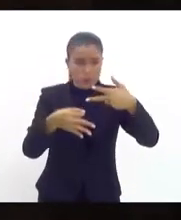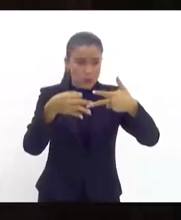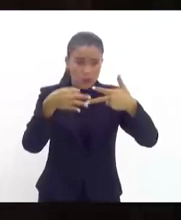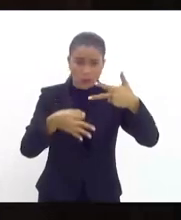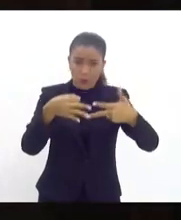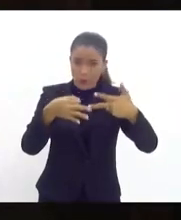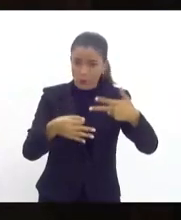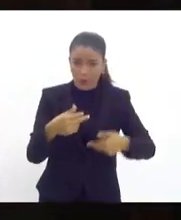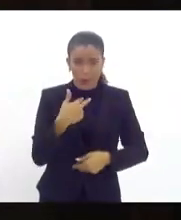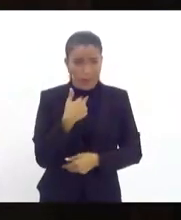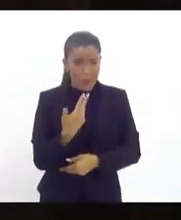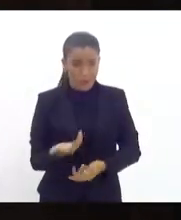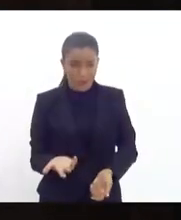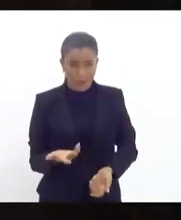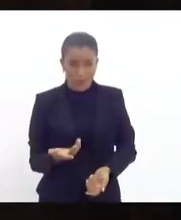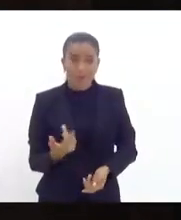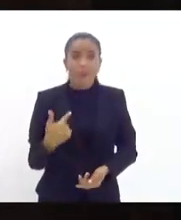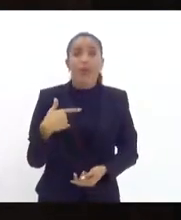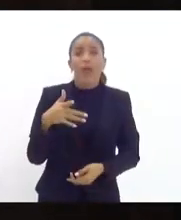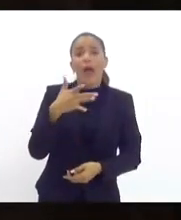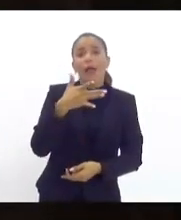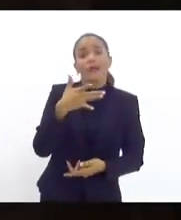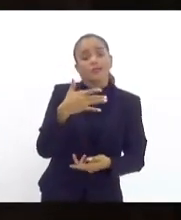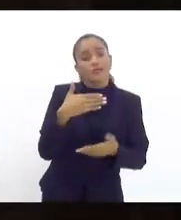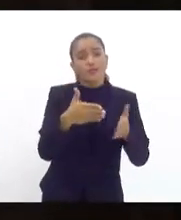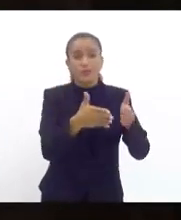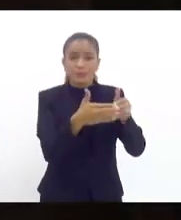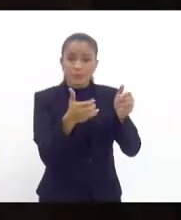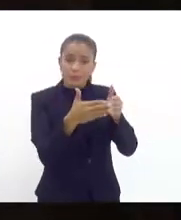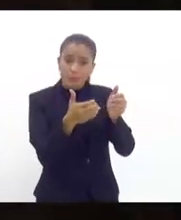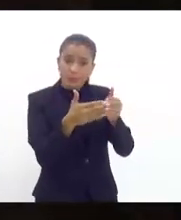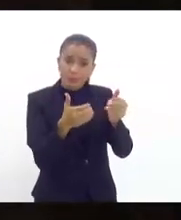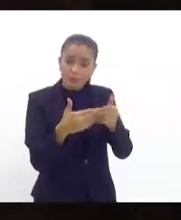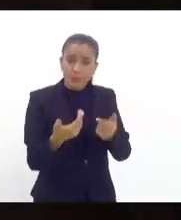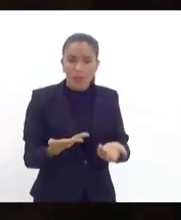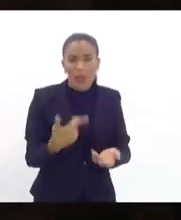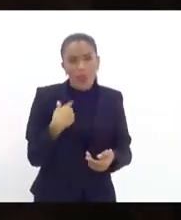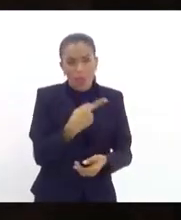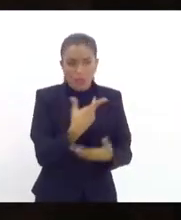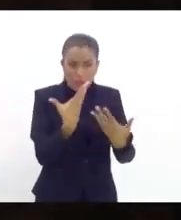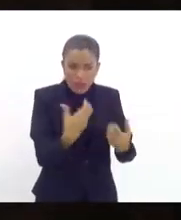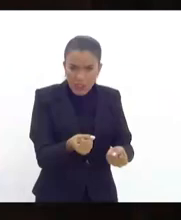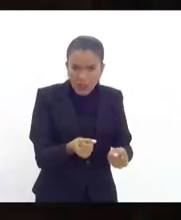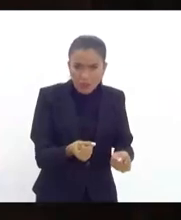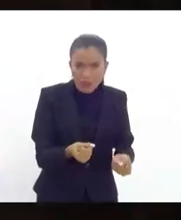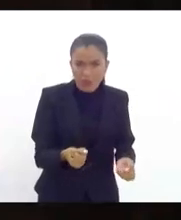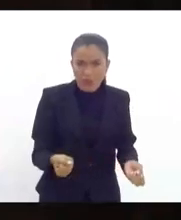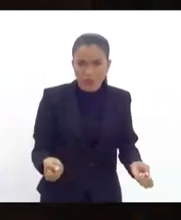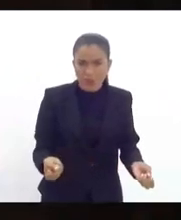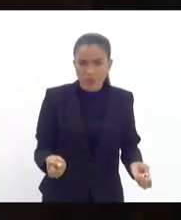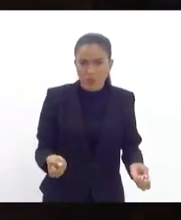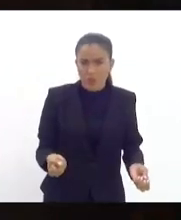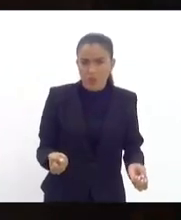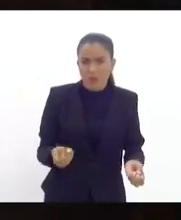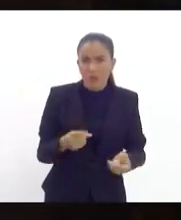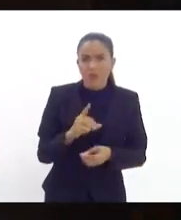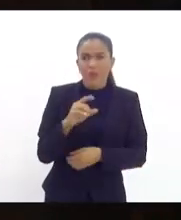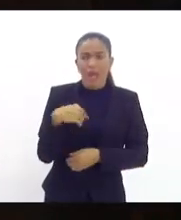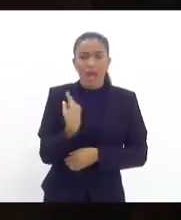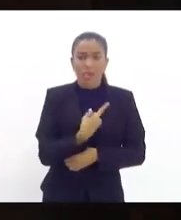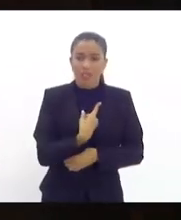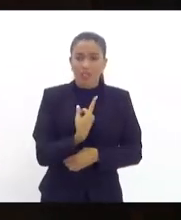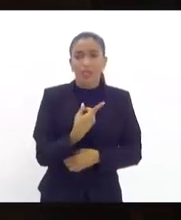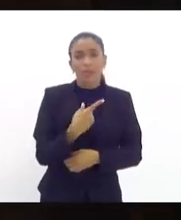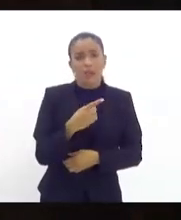vota estão lá aí eles colocam que eles querem e nós temos o dever de acatar é isso que nós resumimos a gente